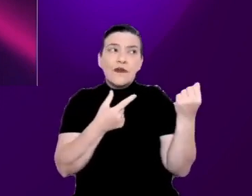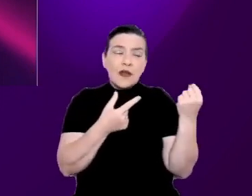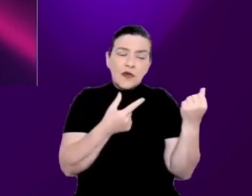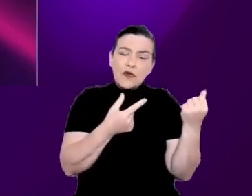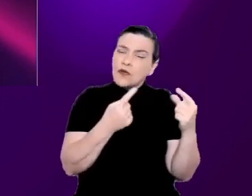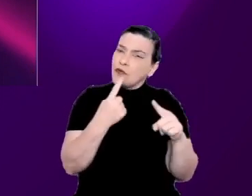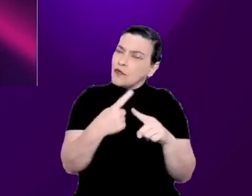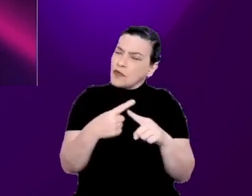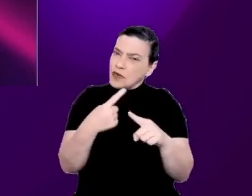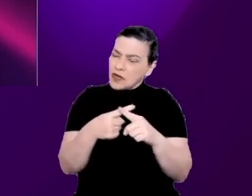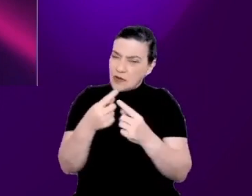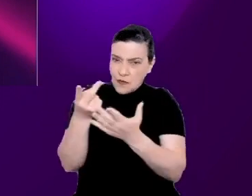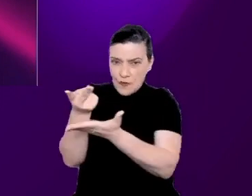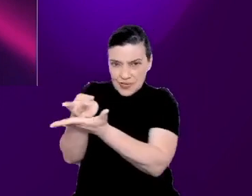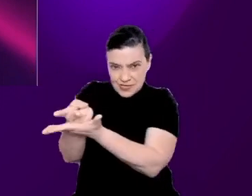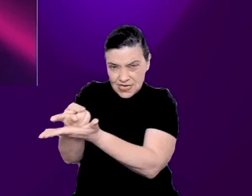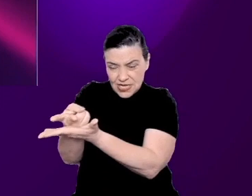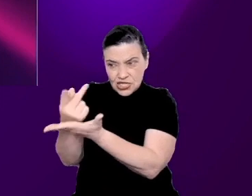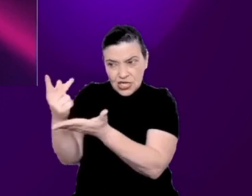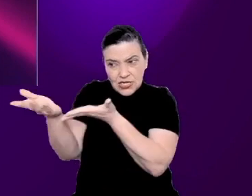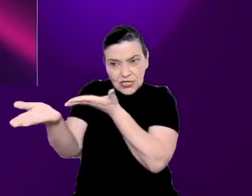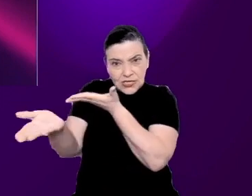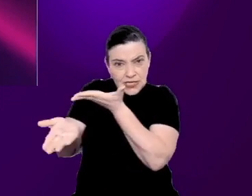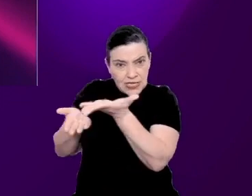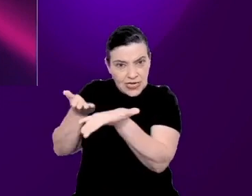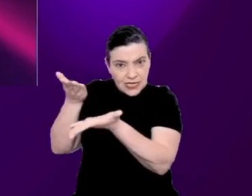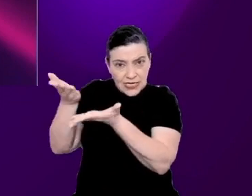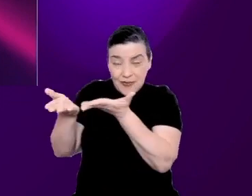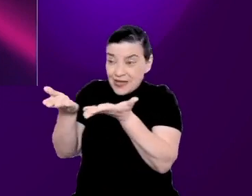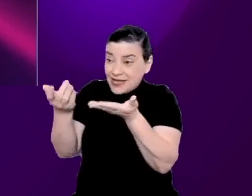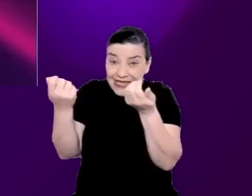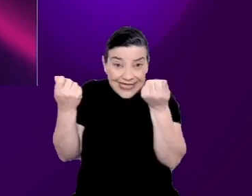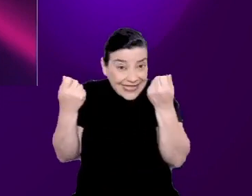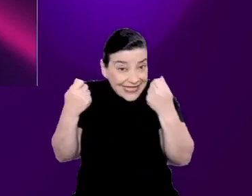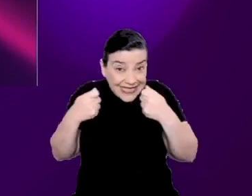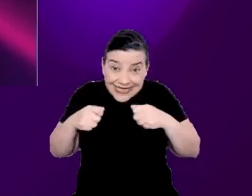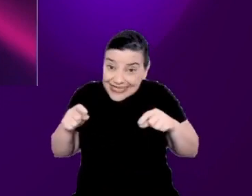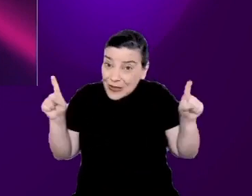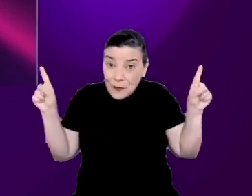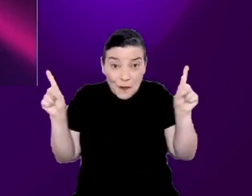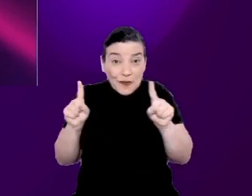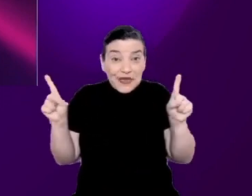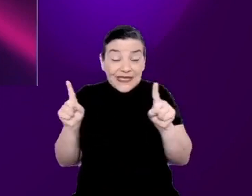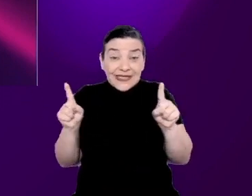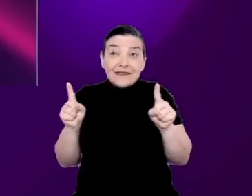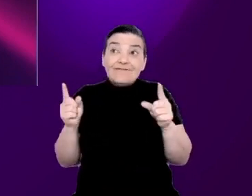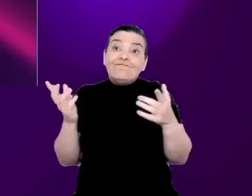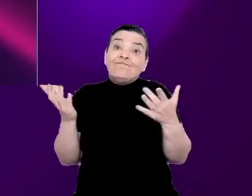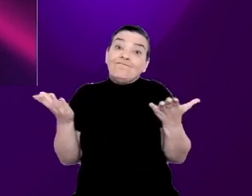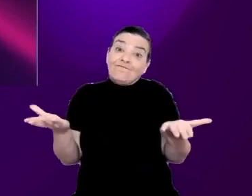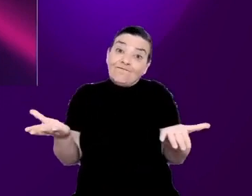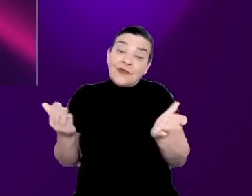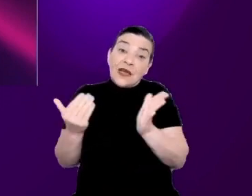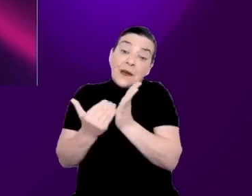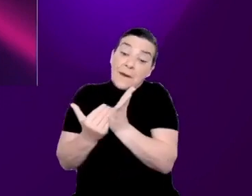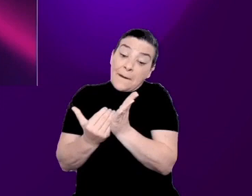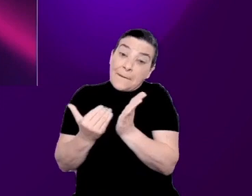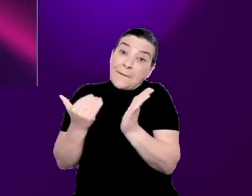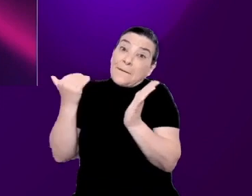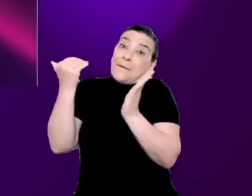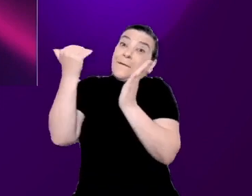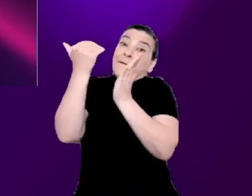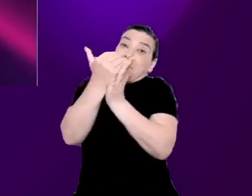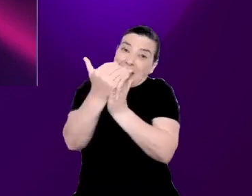paciente faz um tratamento que ele não precisa fazer, eu estou elevando o custo desse